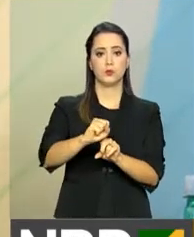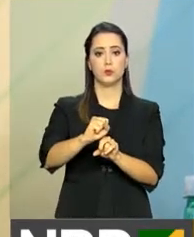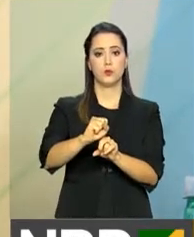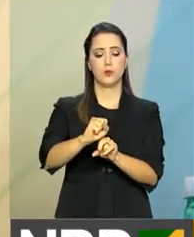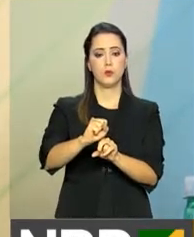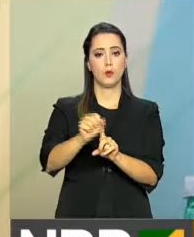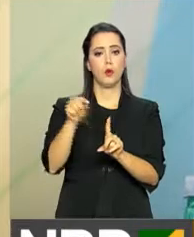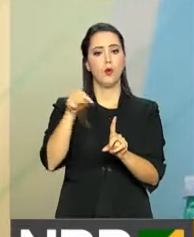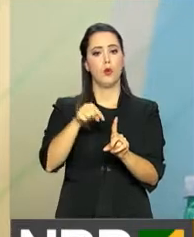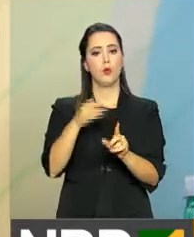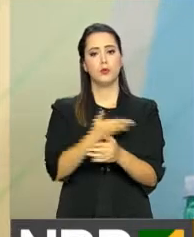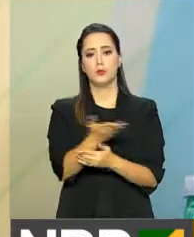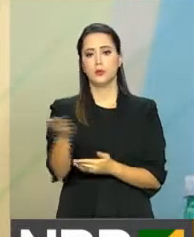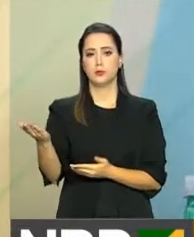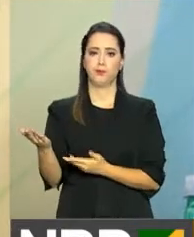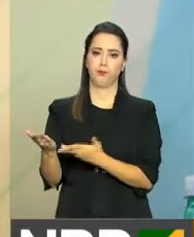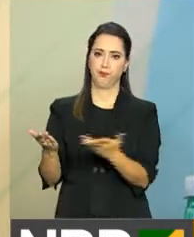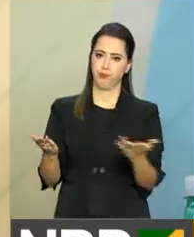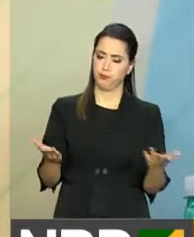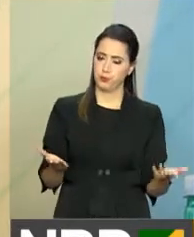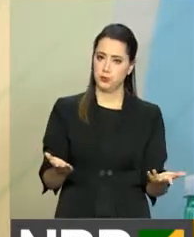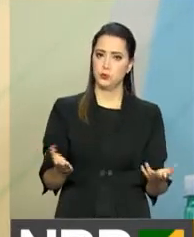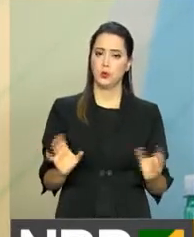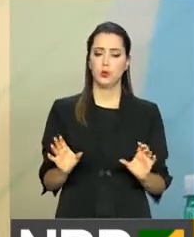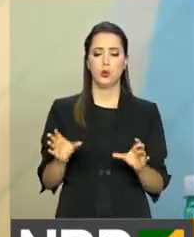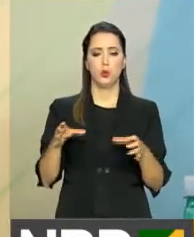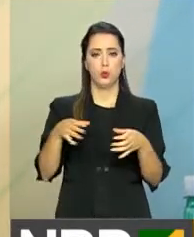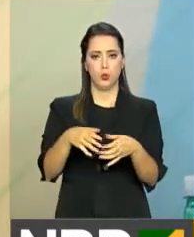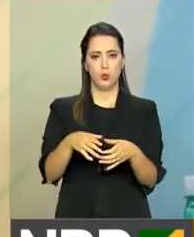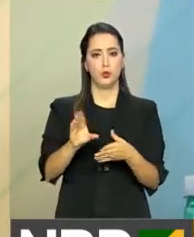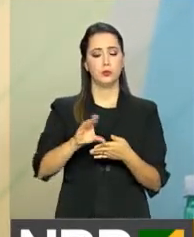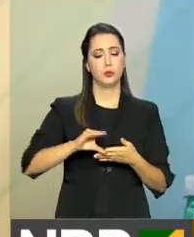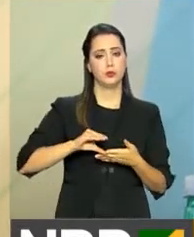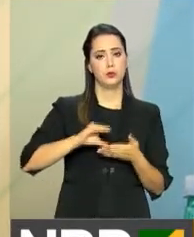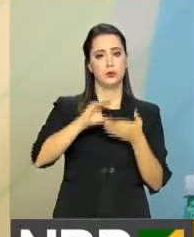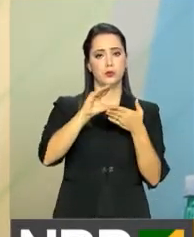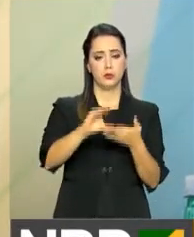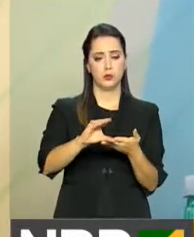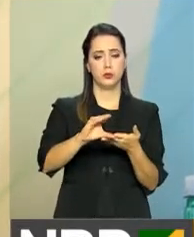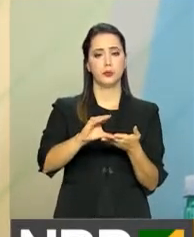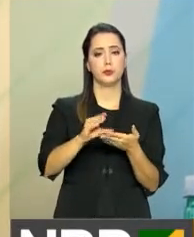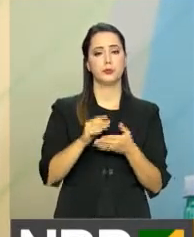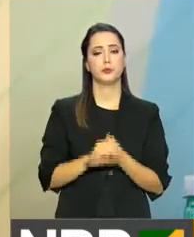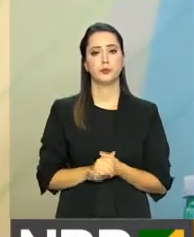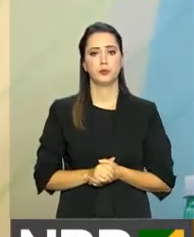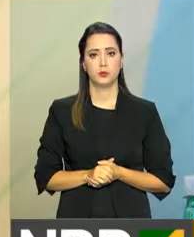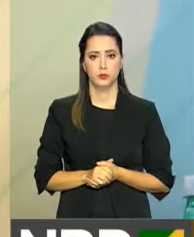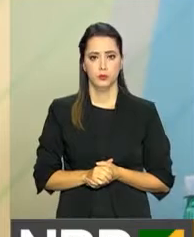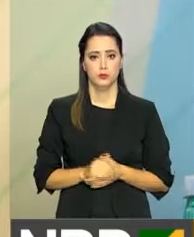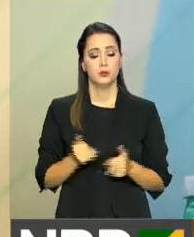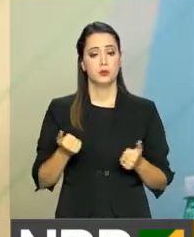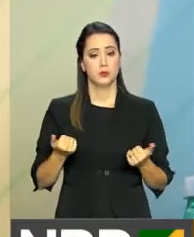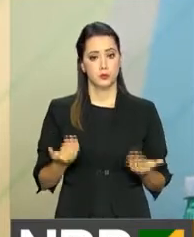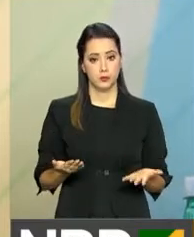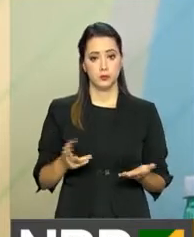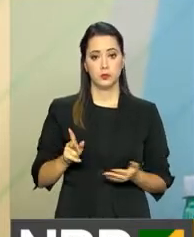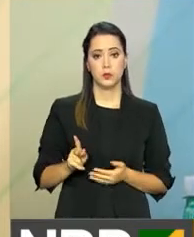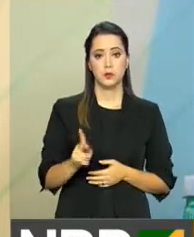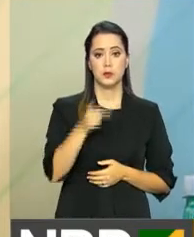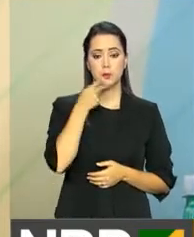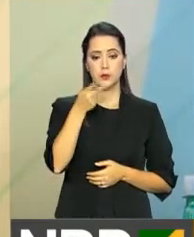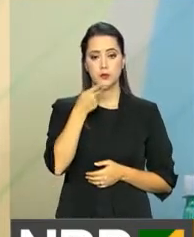do que os senhores e senhoras que aqui comparecem aliás eu sempre